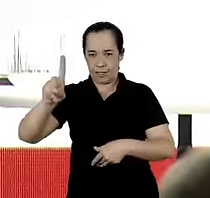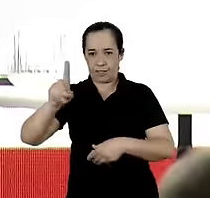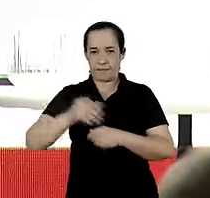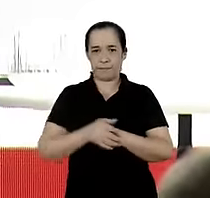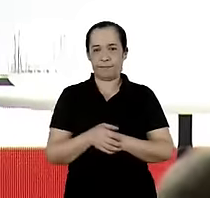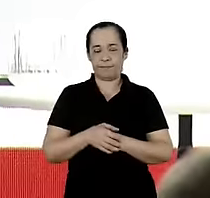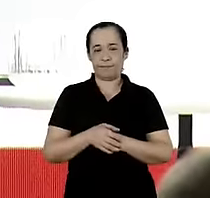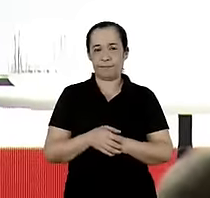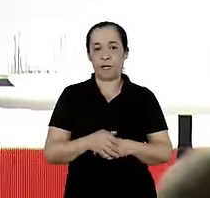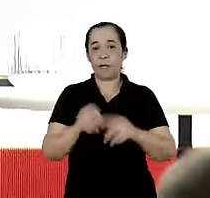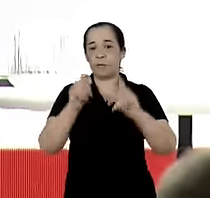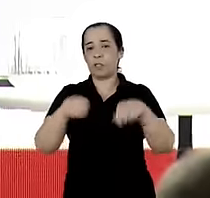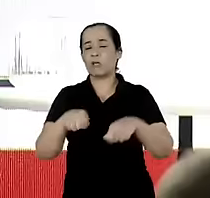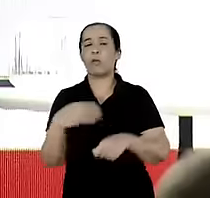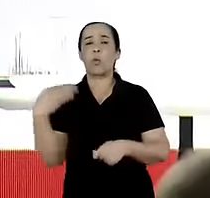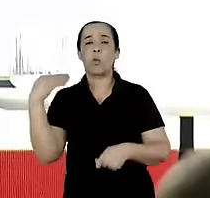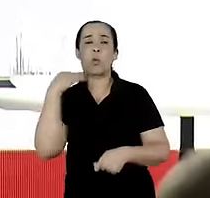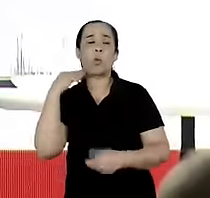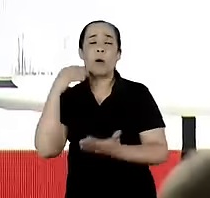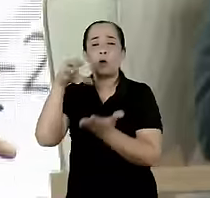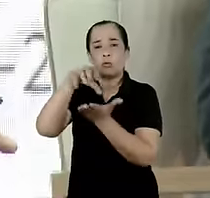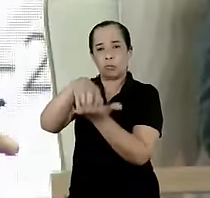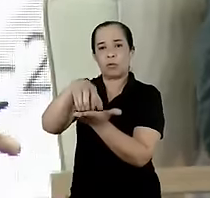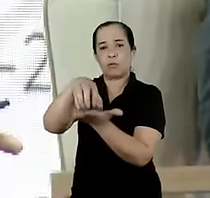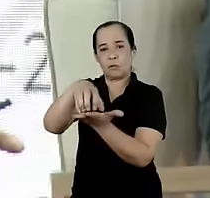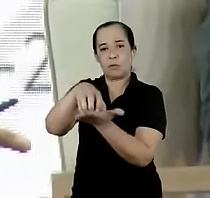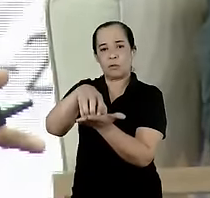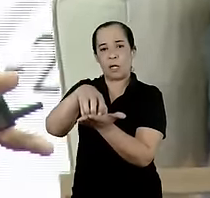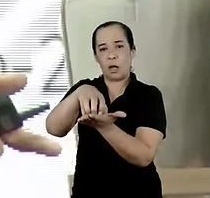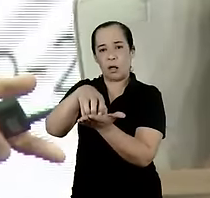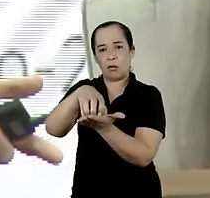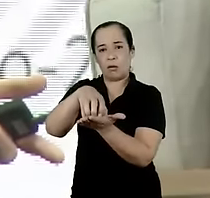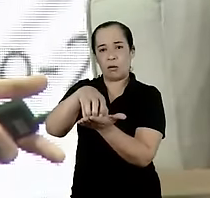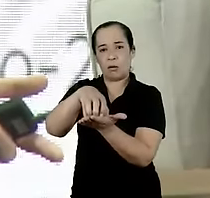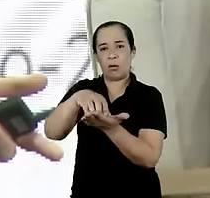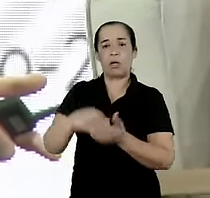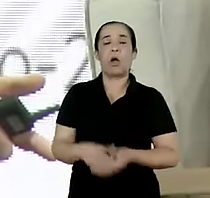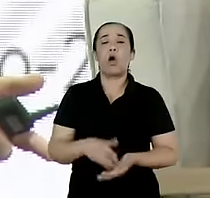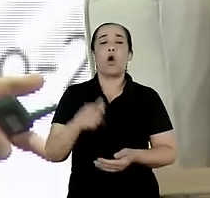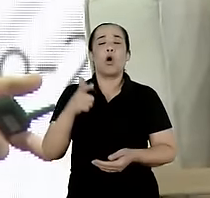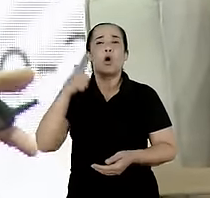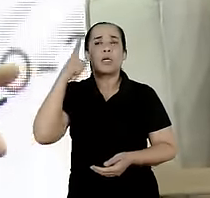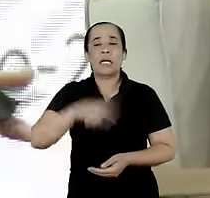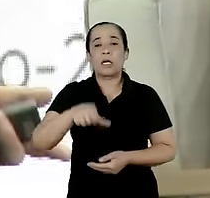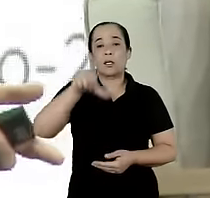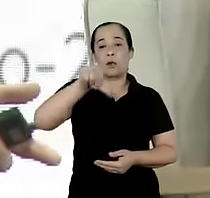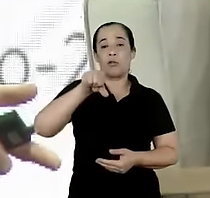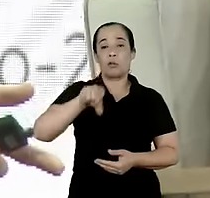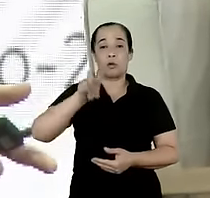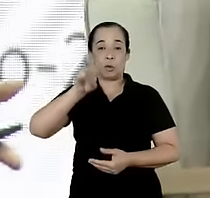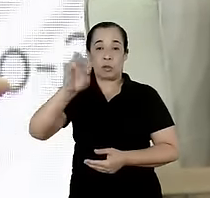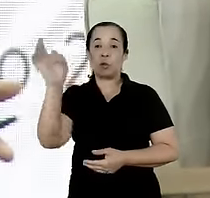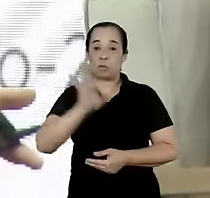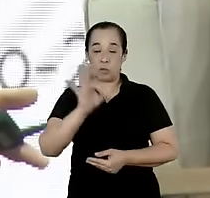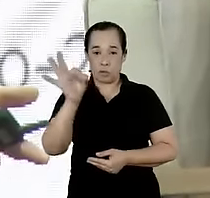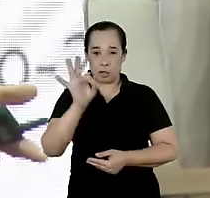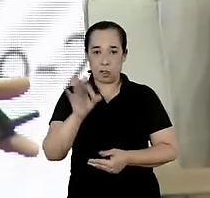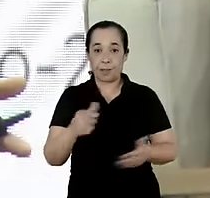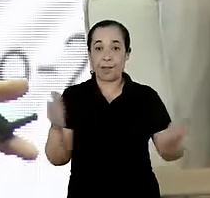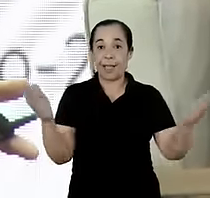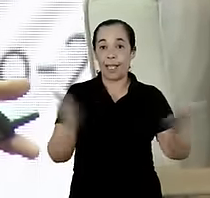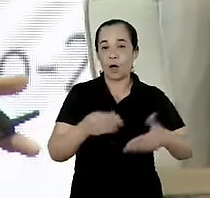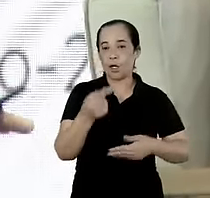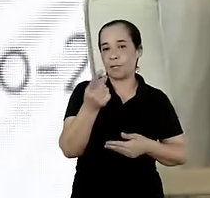central na nossa previsão cenário base é que o banco central chega em taxa de 99,5% no ano que vem e hoje o mercado precifica taxas acima de